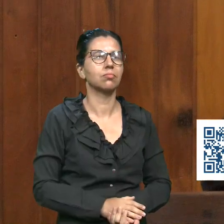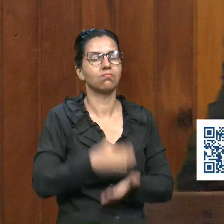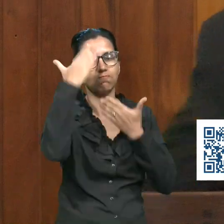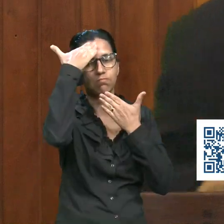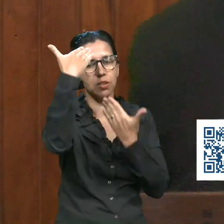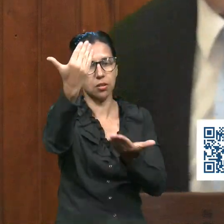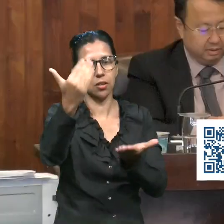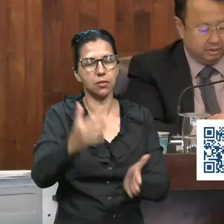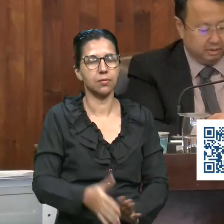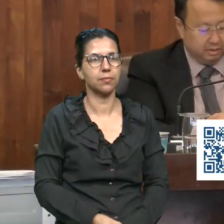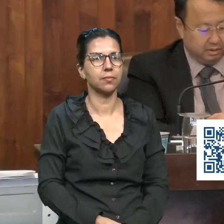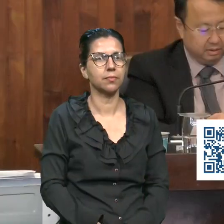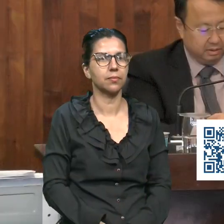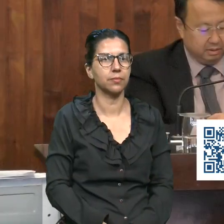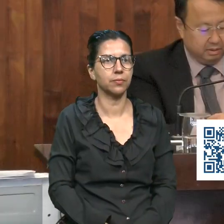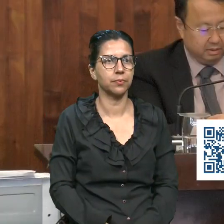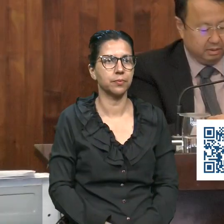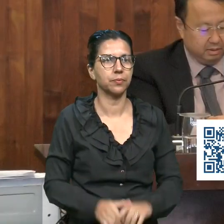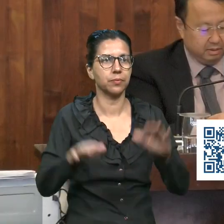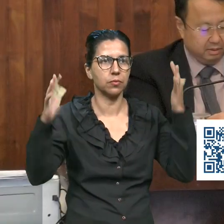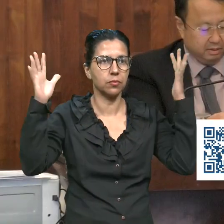presidente.